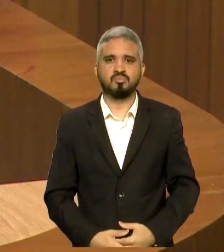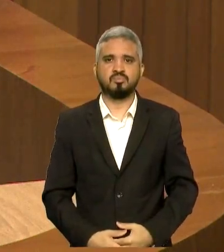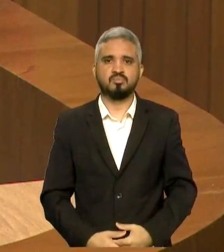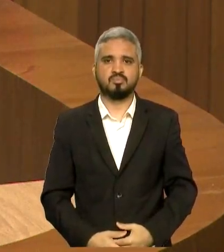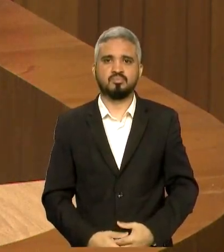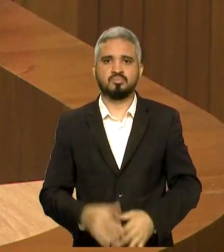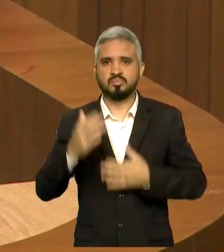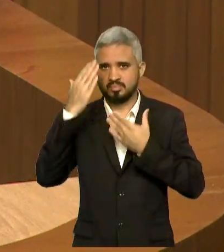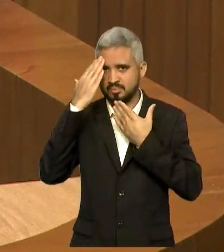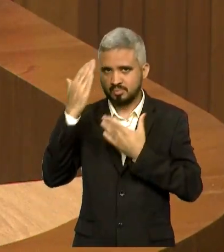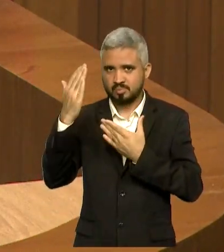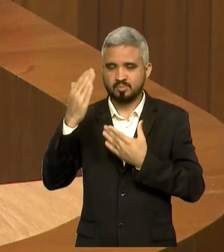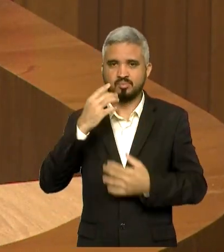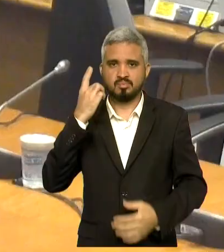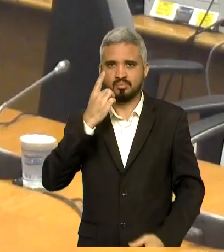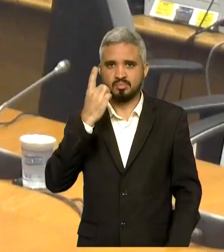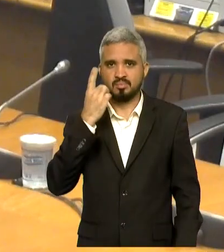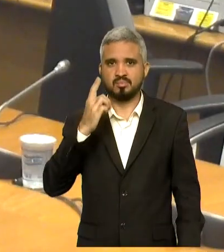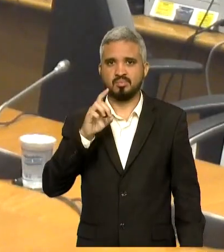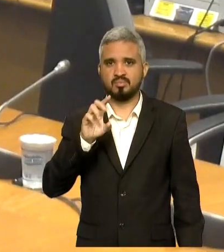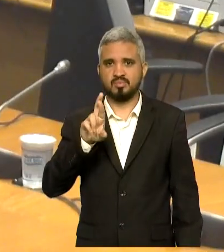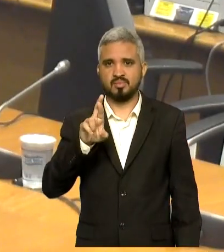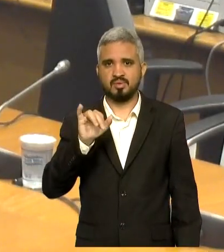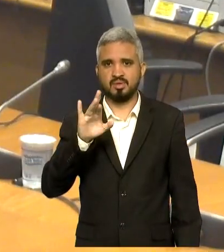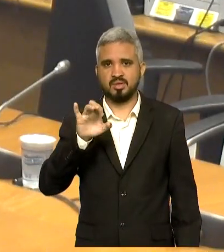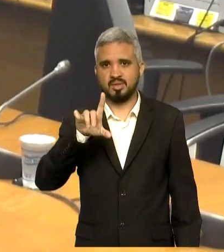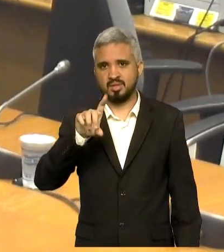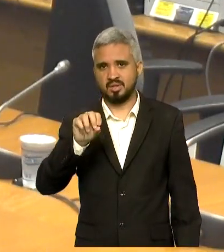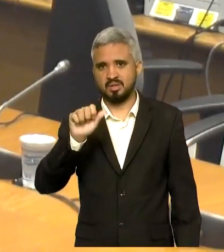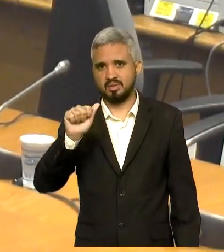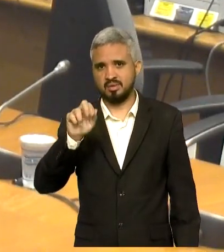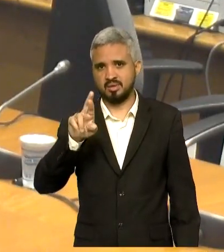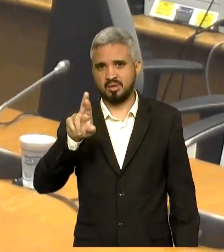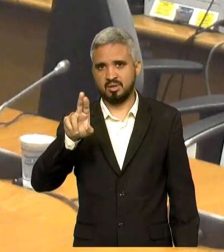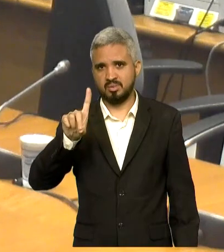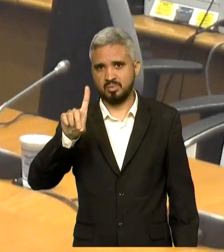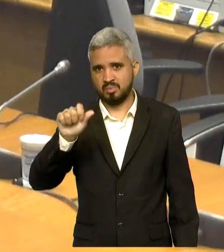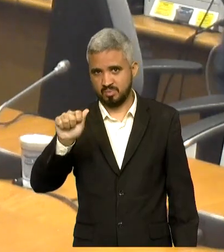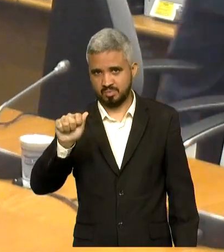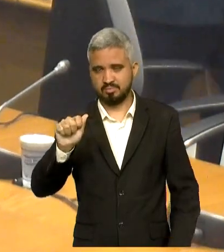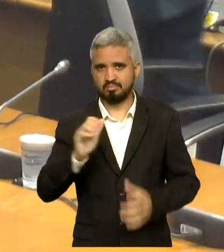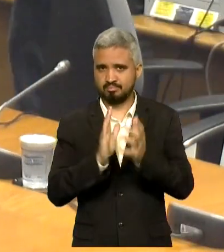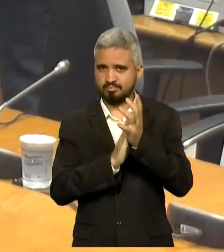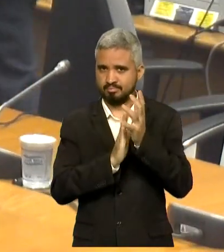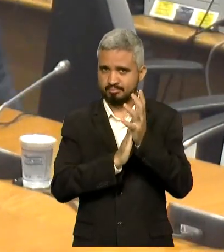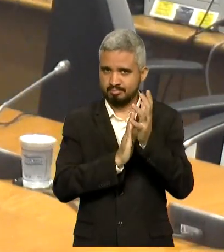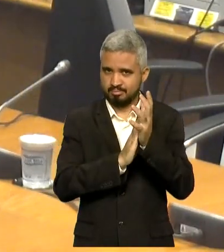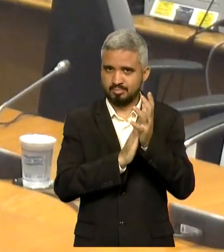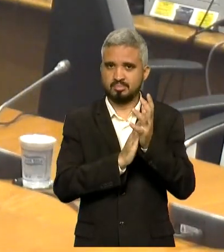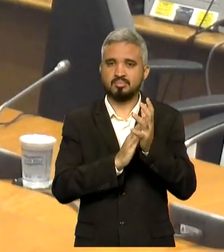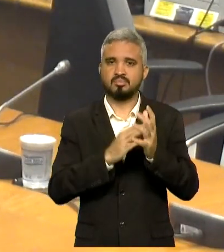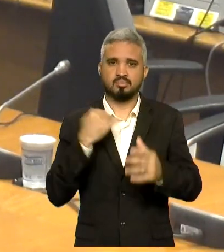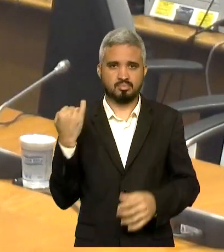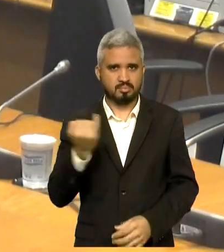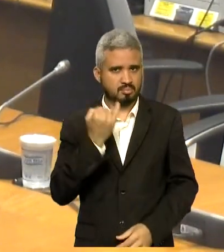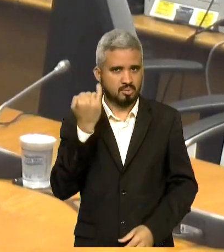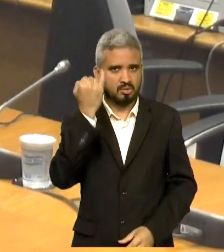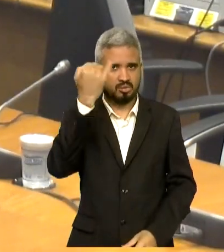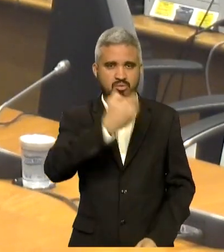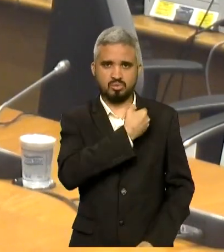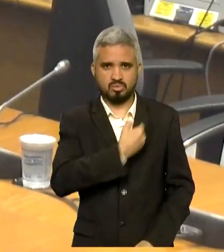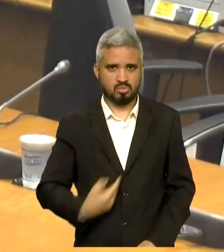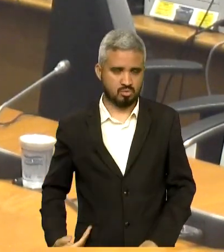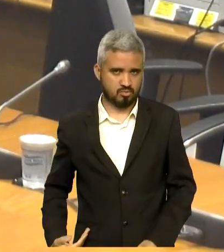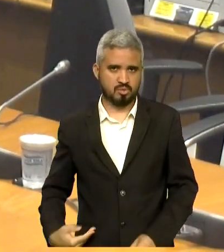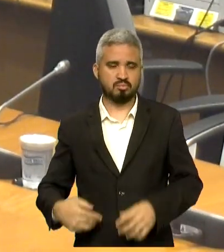deputado Ricardo Arruda. De fato, é muito importante que o poder público abrace a causa do combate à violência contra a